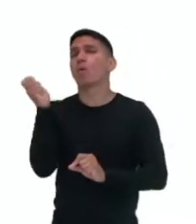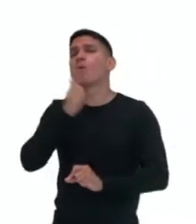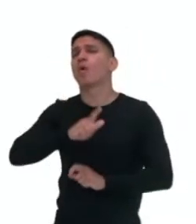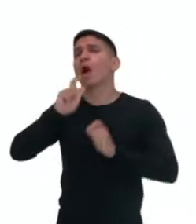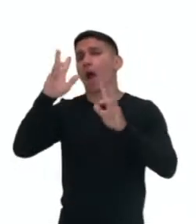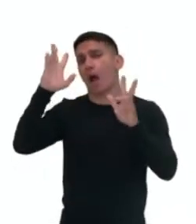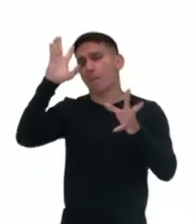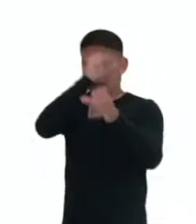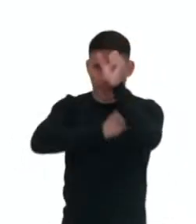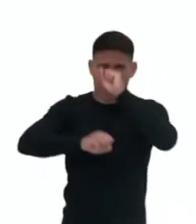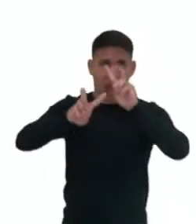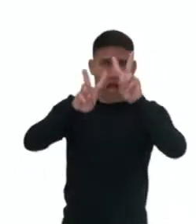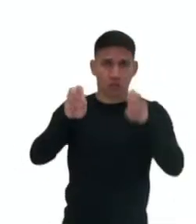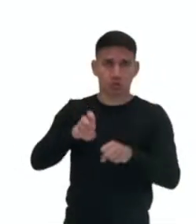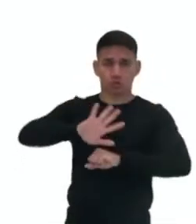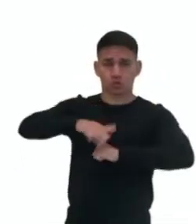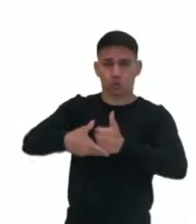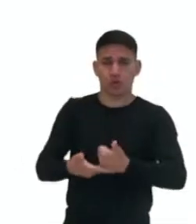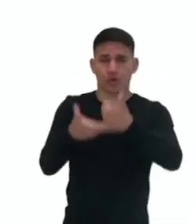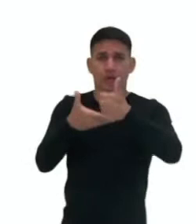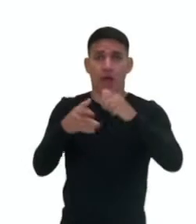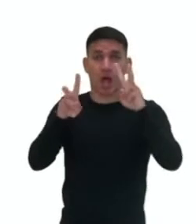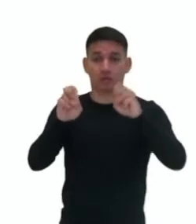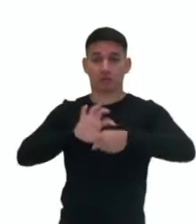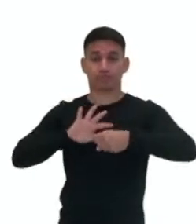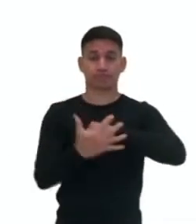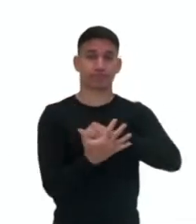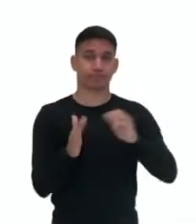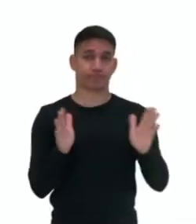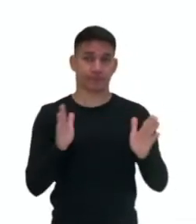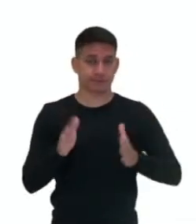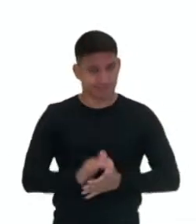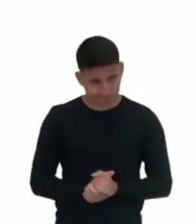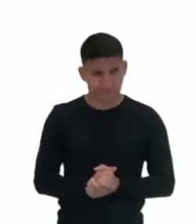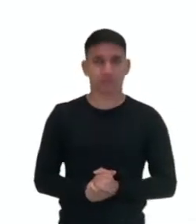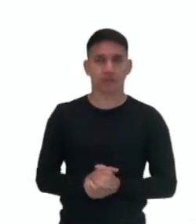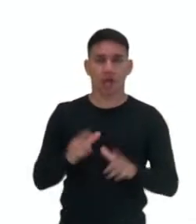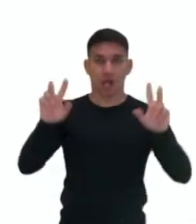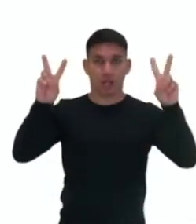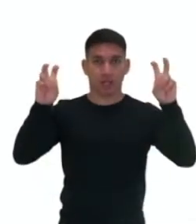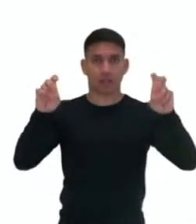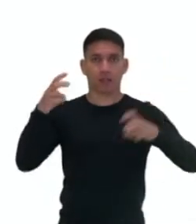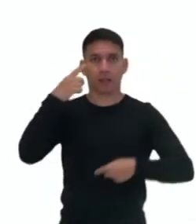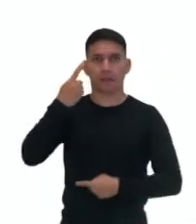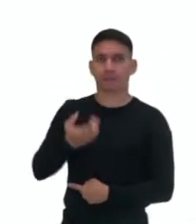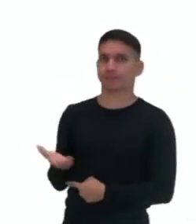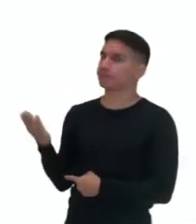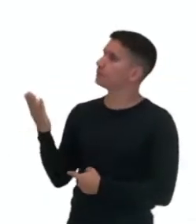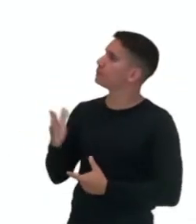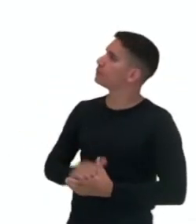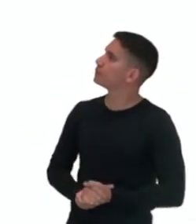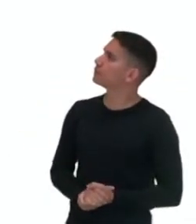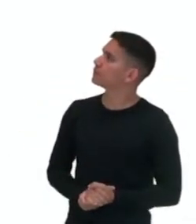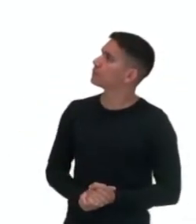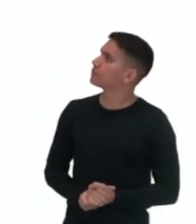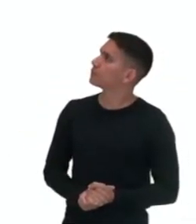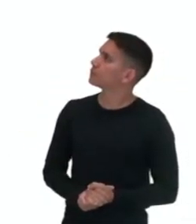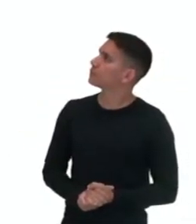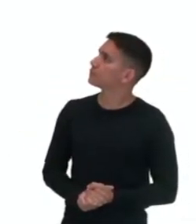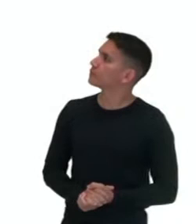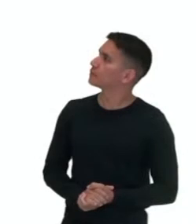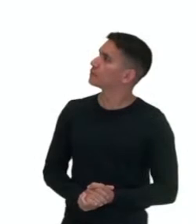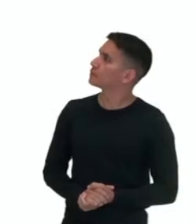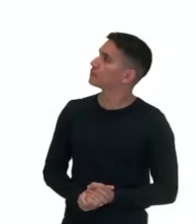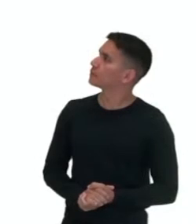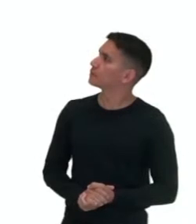sustentabilidade com a pandemia. Abre aspas. 50 anos atrás, quando comecei a explorar o oceano,